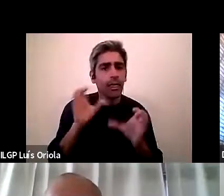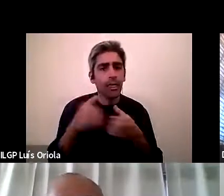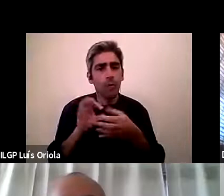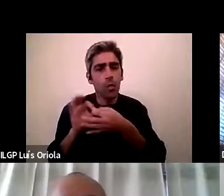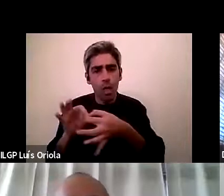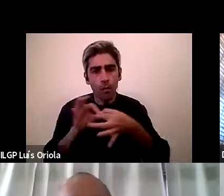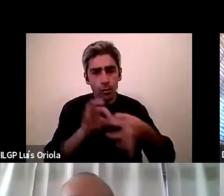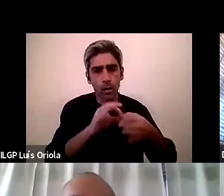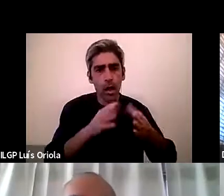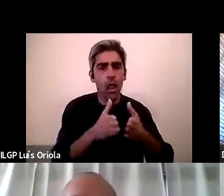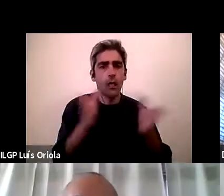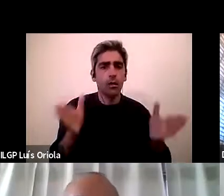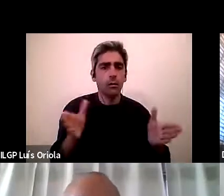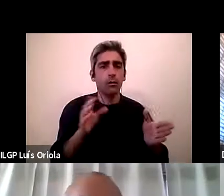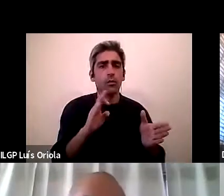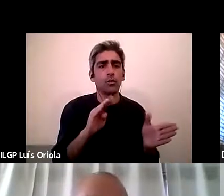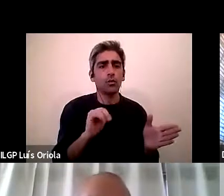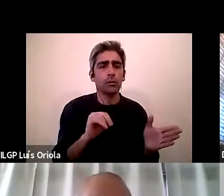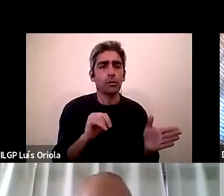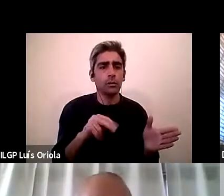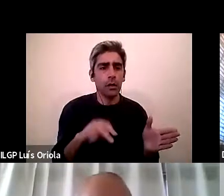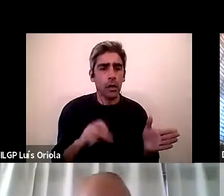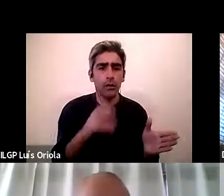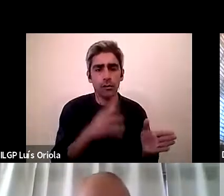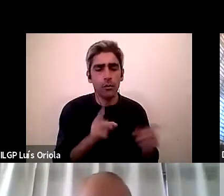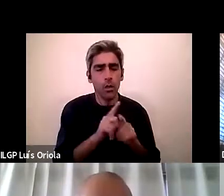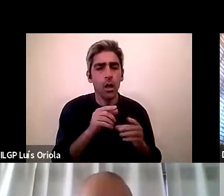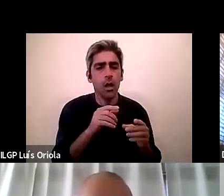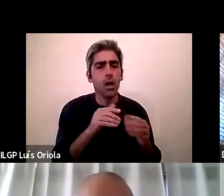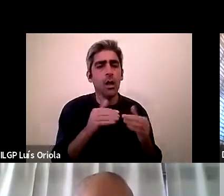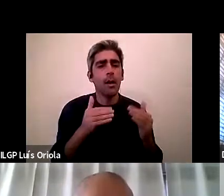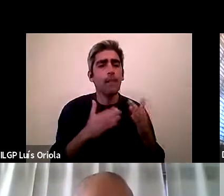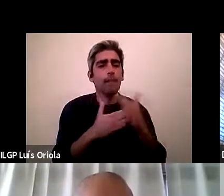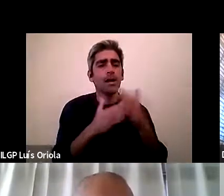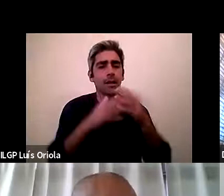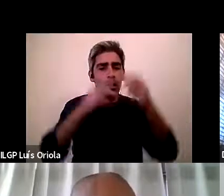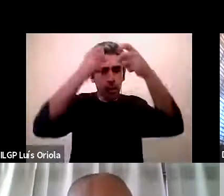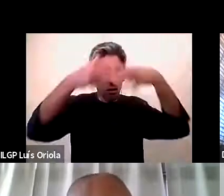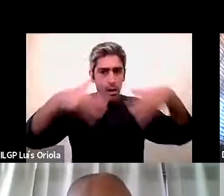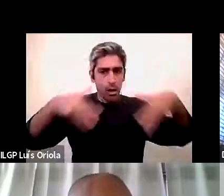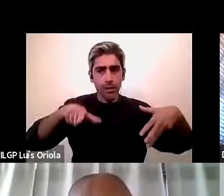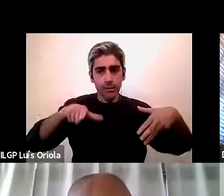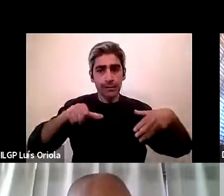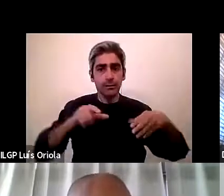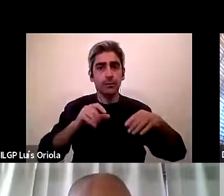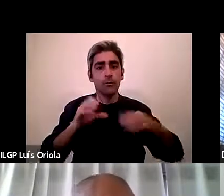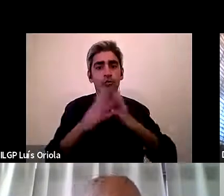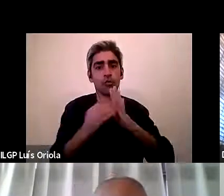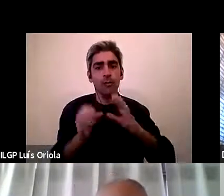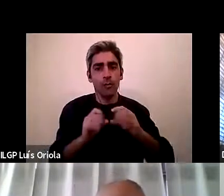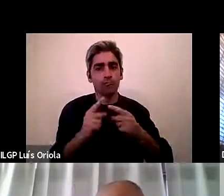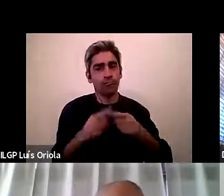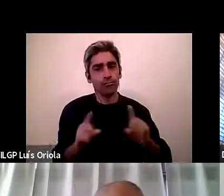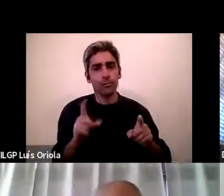só alargando, como a Usna falou, no contexto das barreiras hierárquicas, que se esbatem nestes modelos, mas